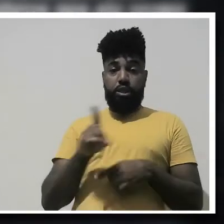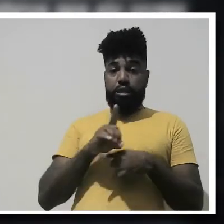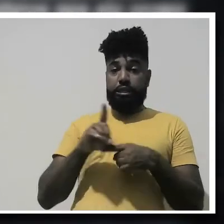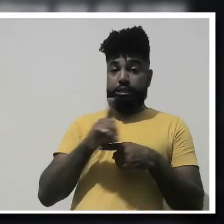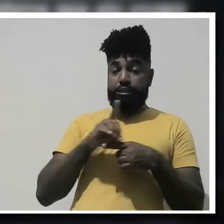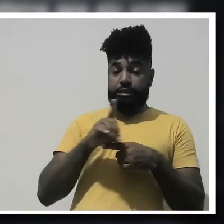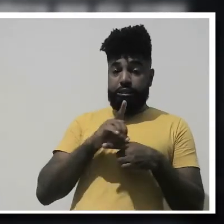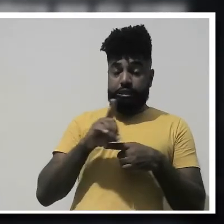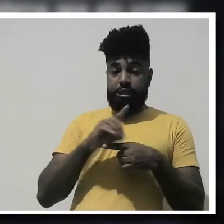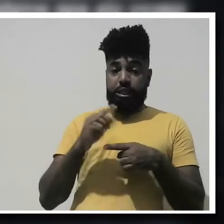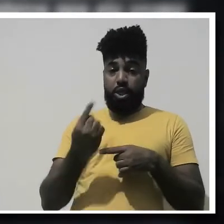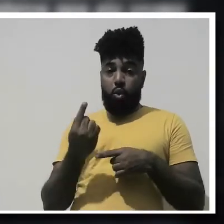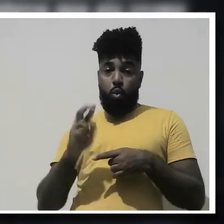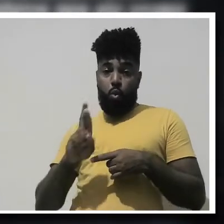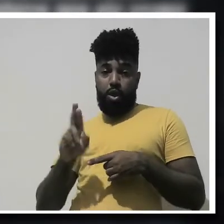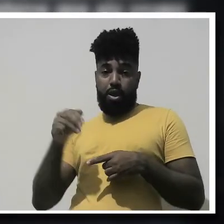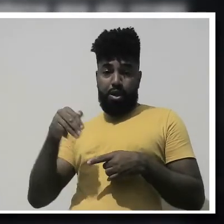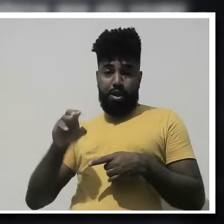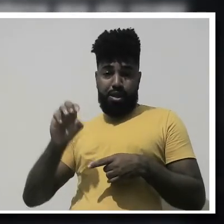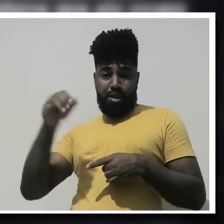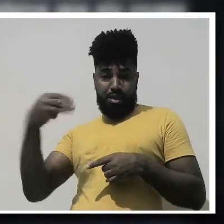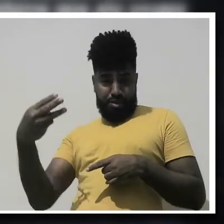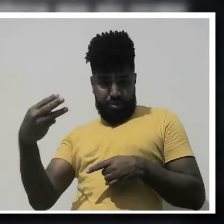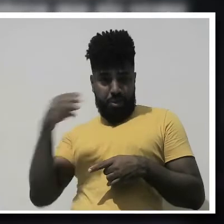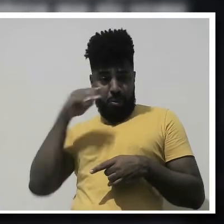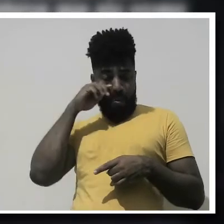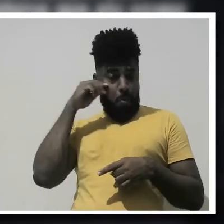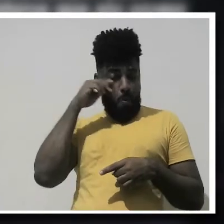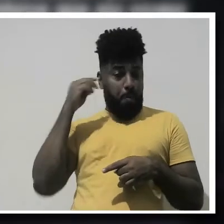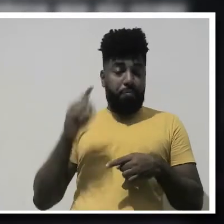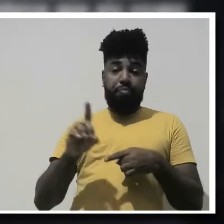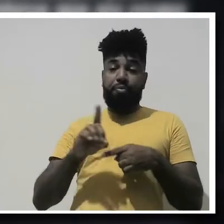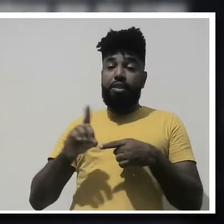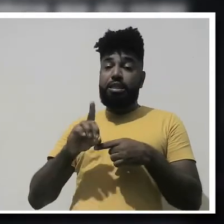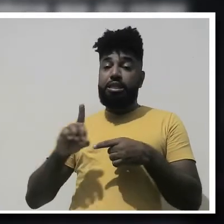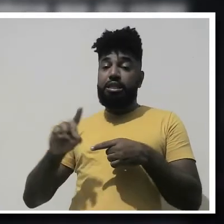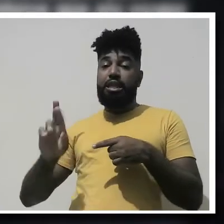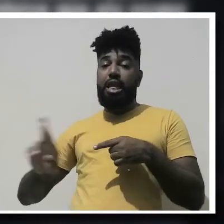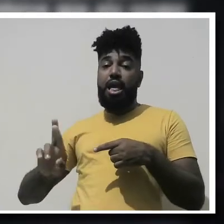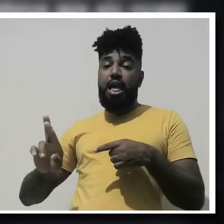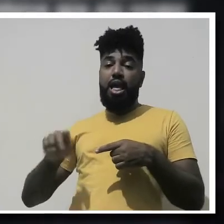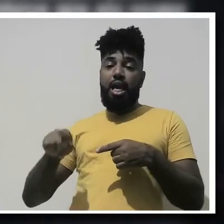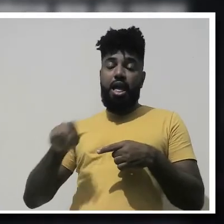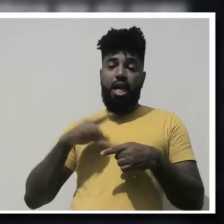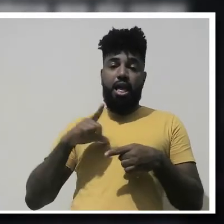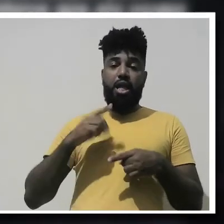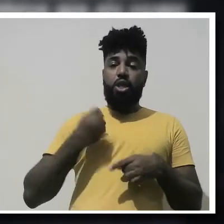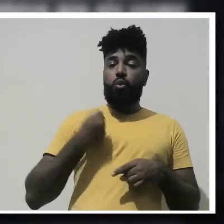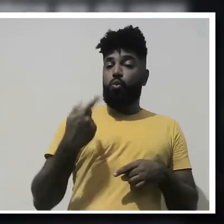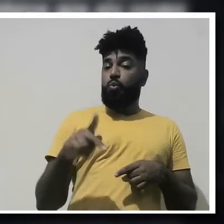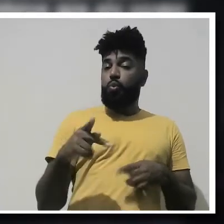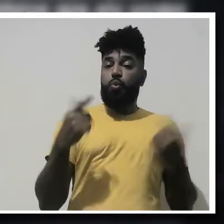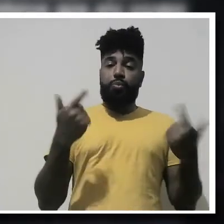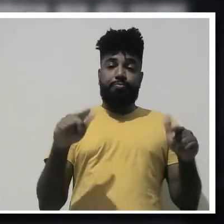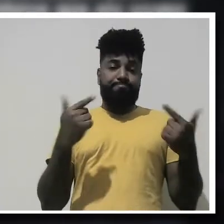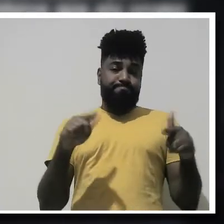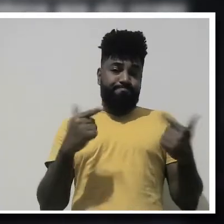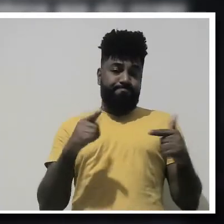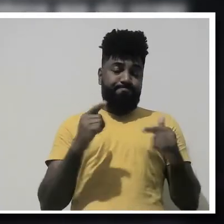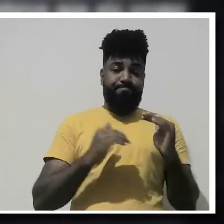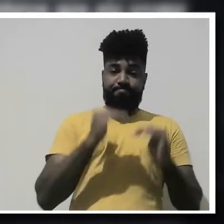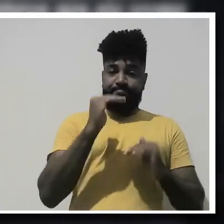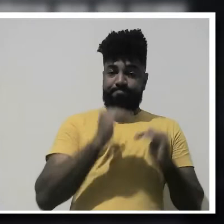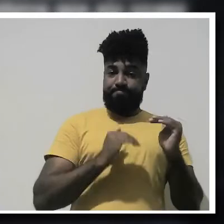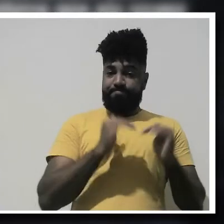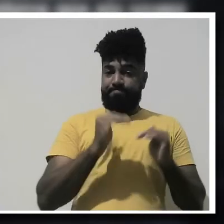4 graus Celsius, que tem a densidade exatamente de 1 grama por centímetro cúbico. No caso da densidade relativa, não existe uma unidade para ela, já